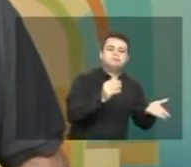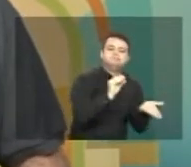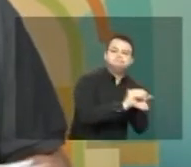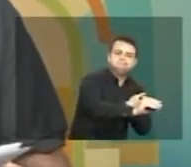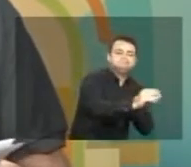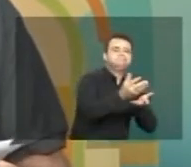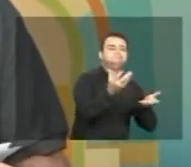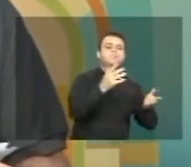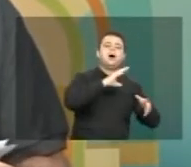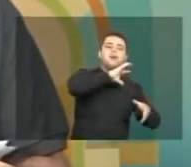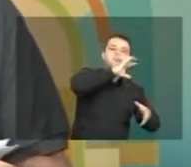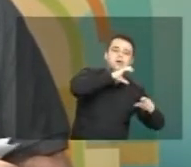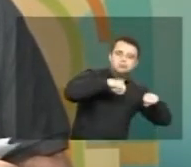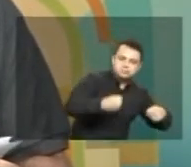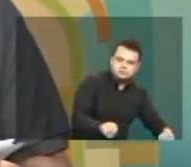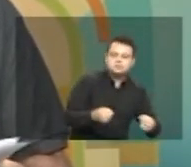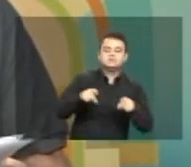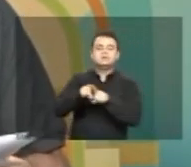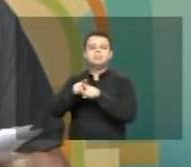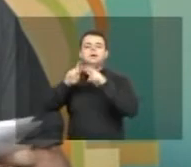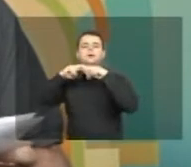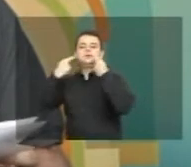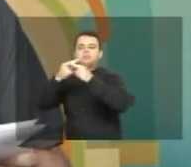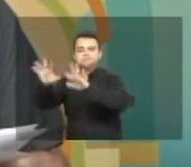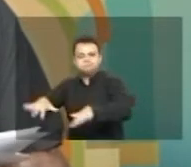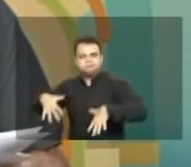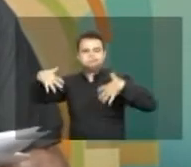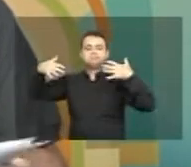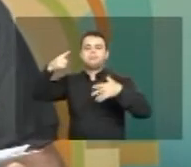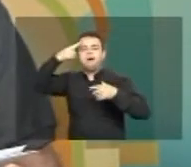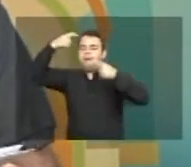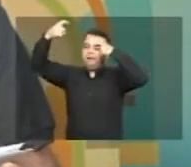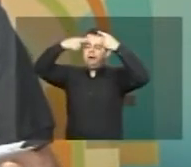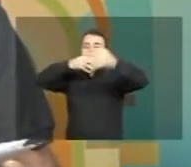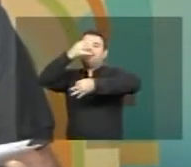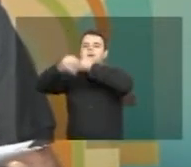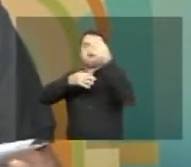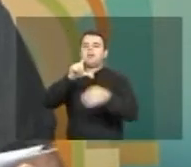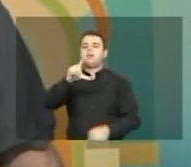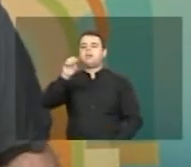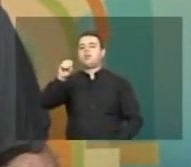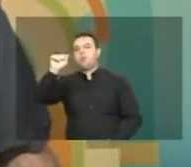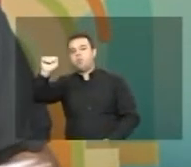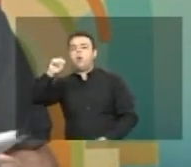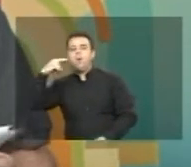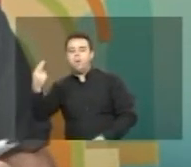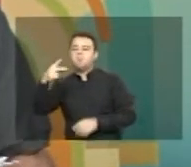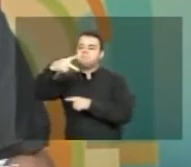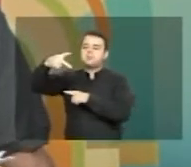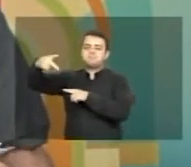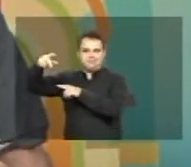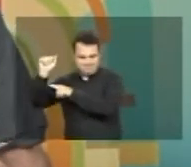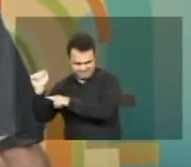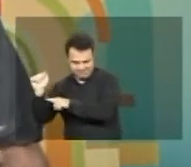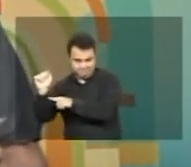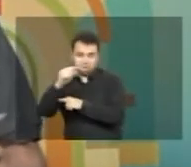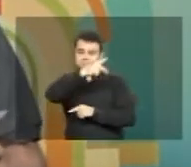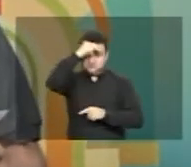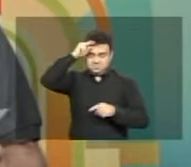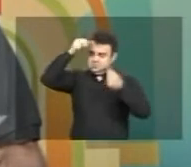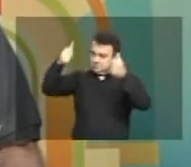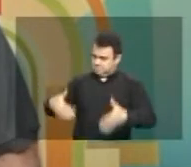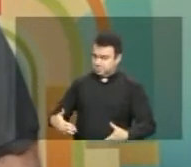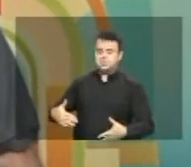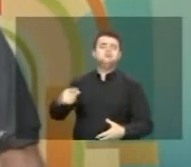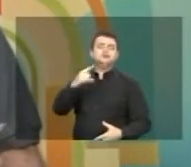realização de audiências públicas para a elaboração do plano plurianual EA lei orçamentária a prefeitura alega que as propostas